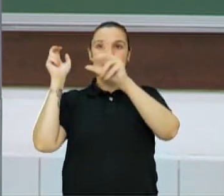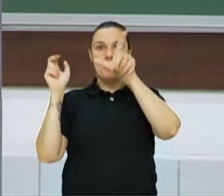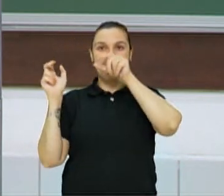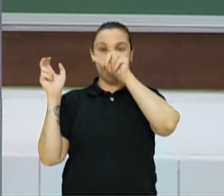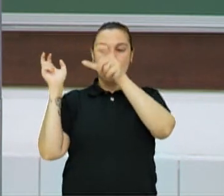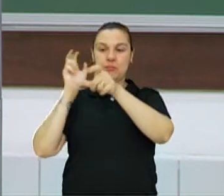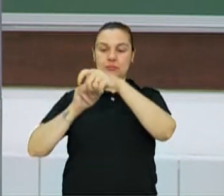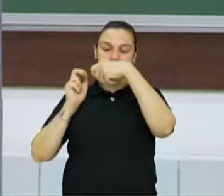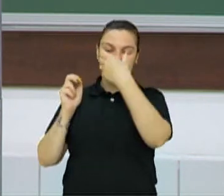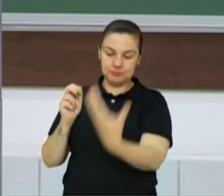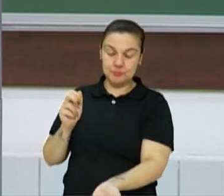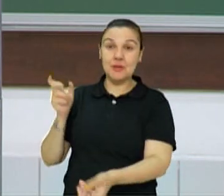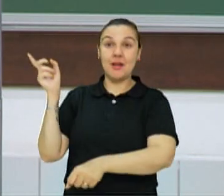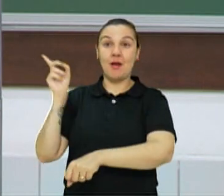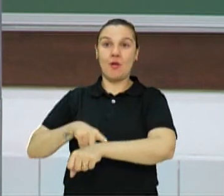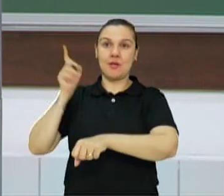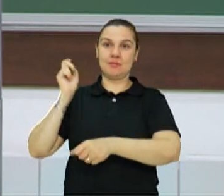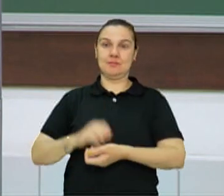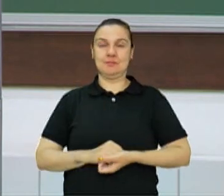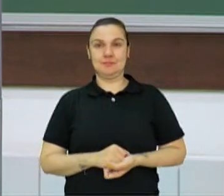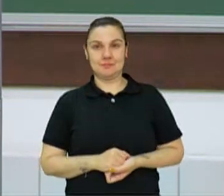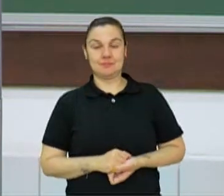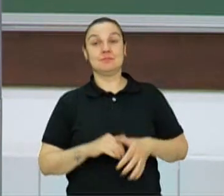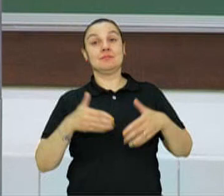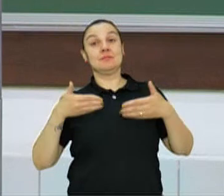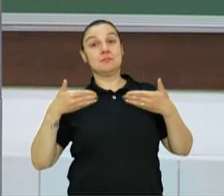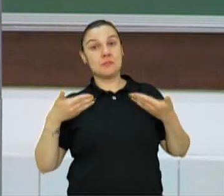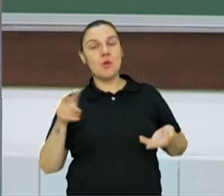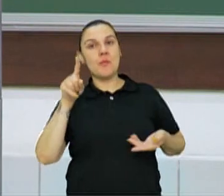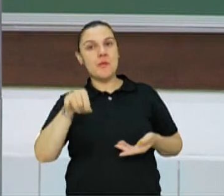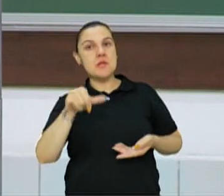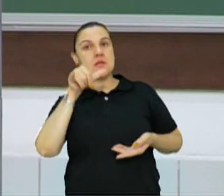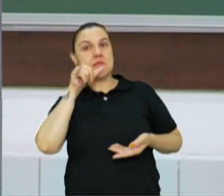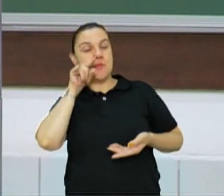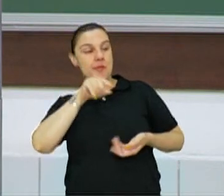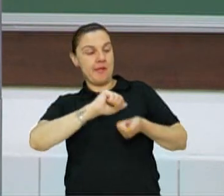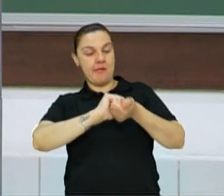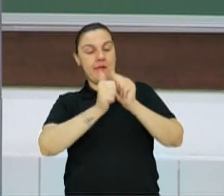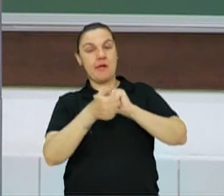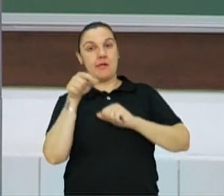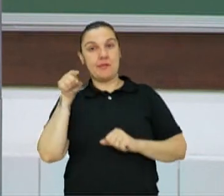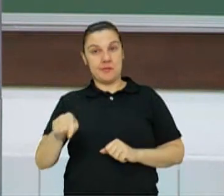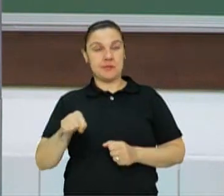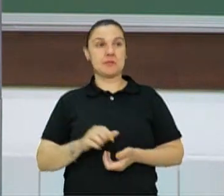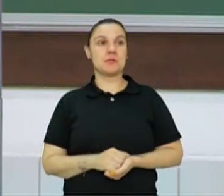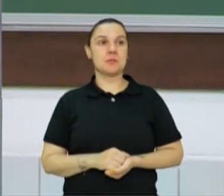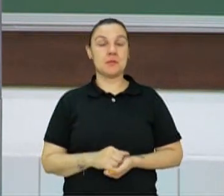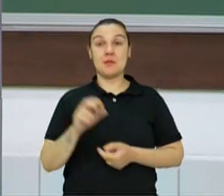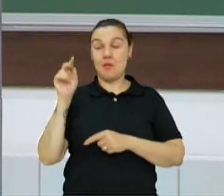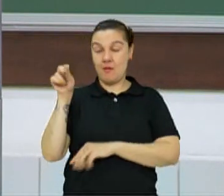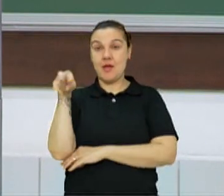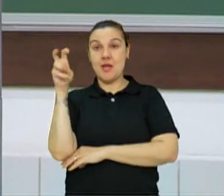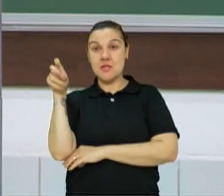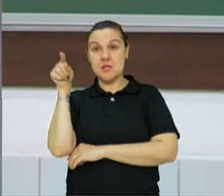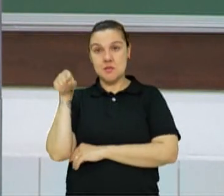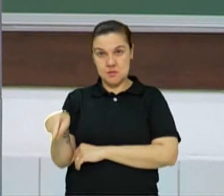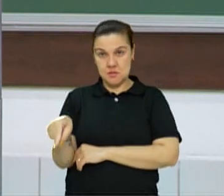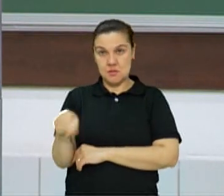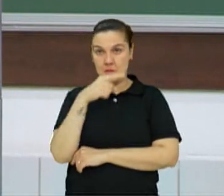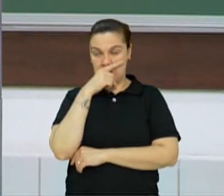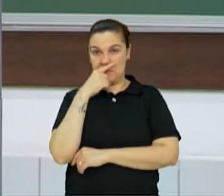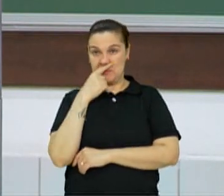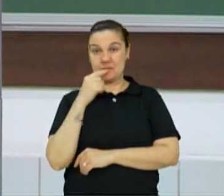ave, elas acabam matando na hora. Então é um exemplo de adaptação. Essas cobras, né, essas serpentes,